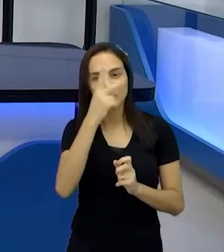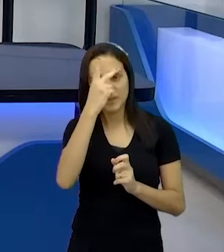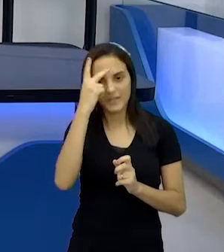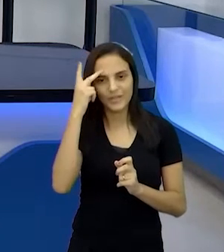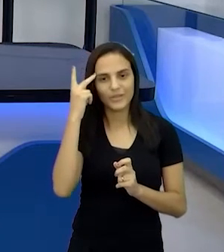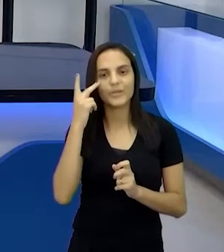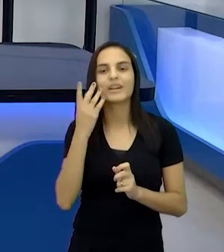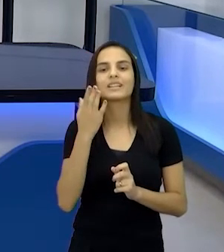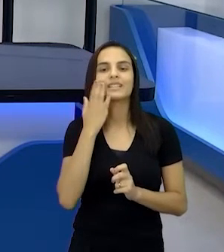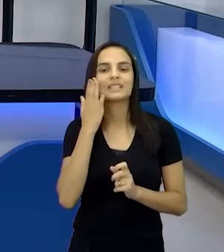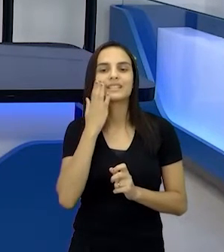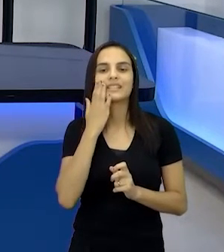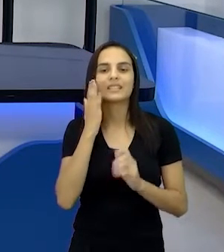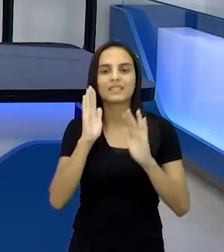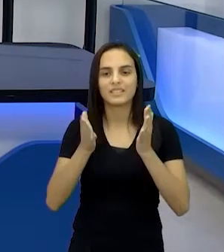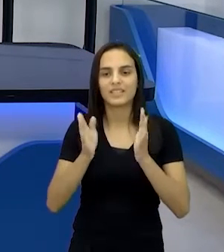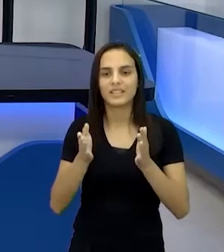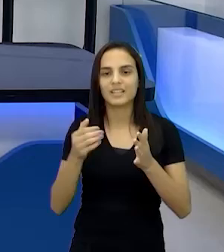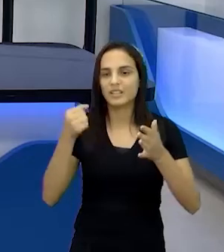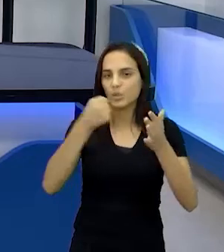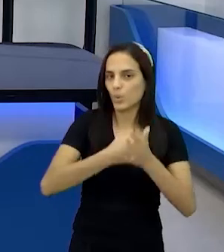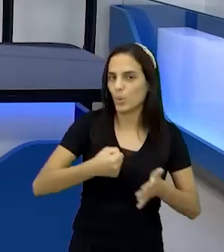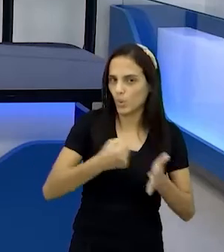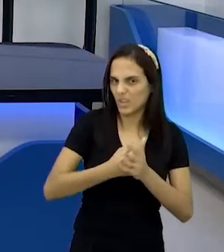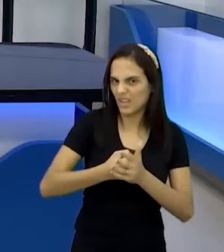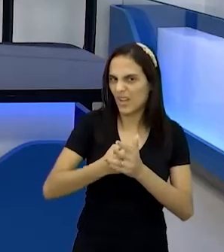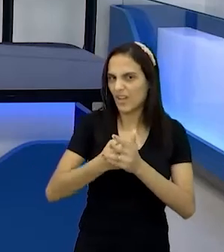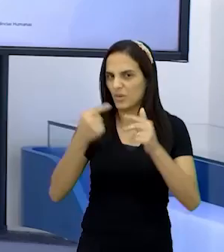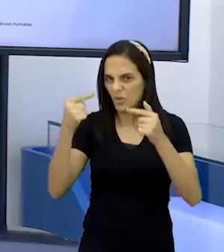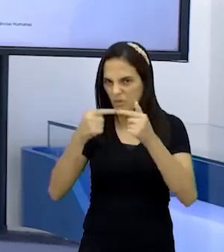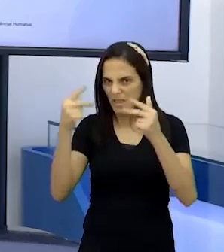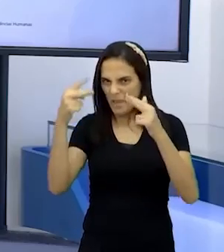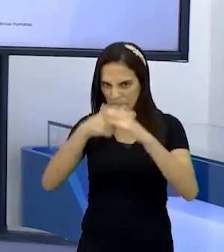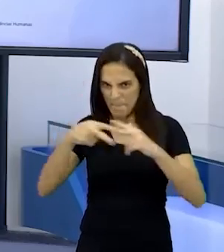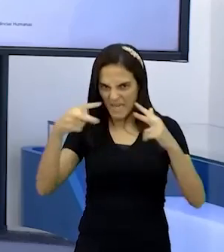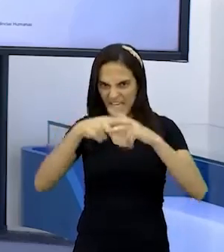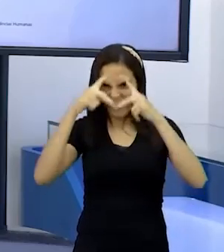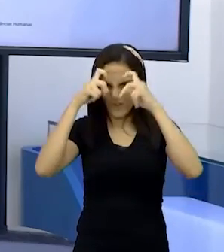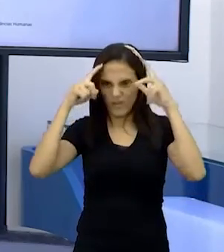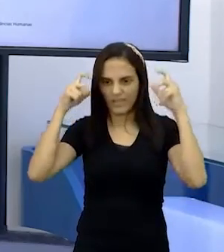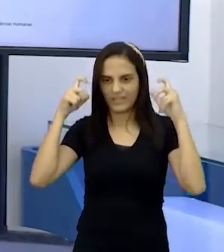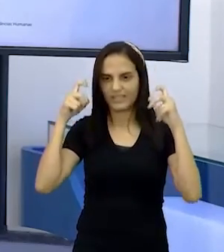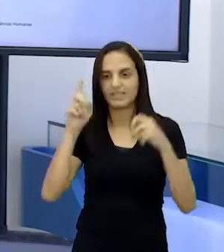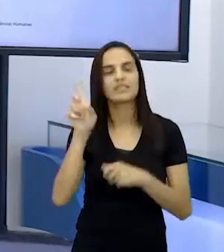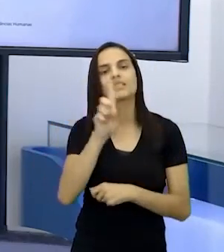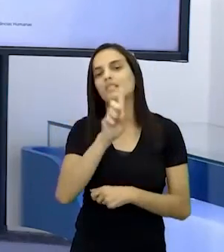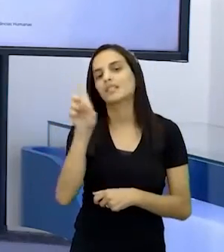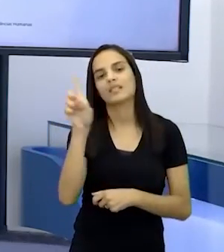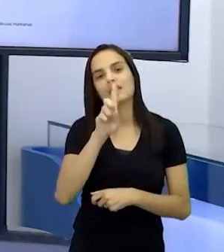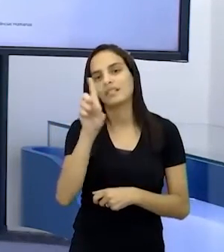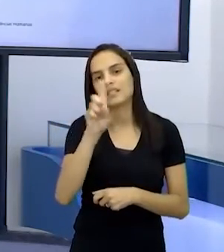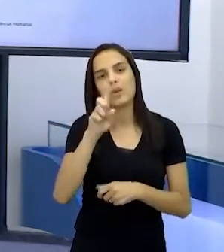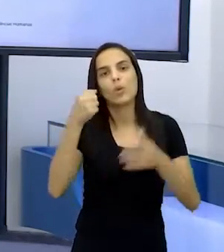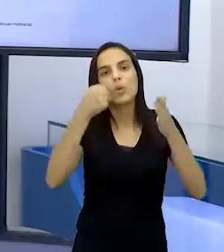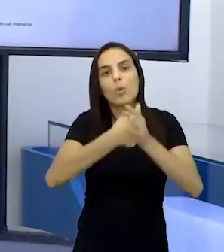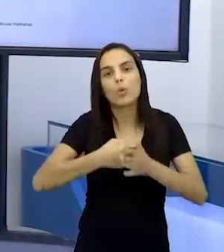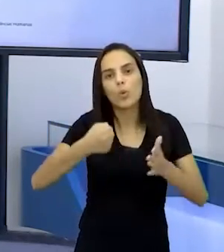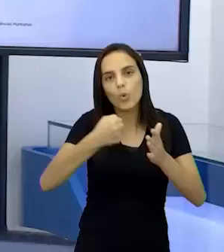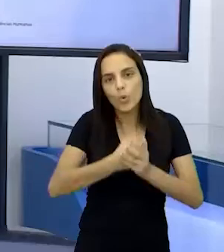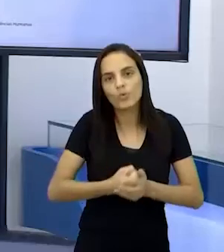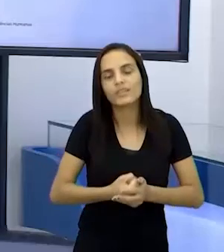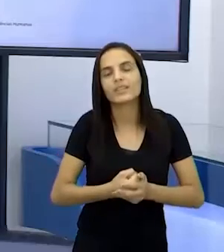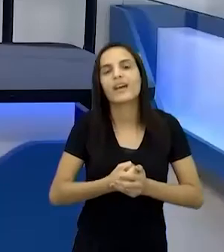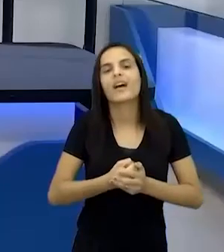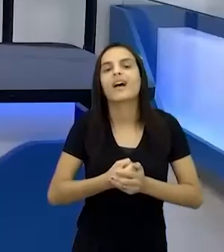Quem briga, quem luta não briga. Então, se eu pratico alguma luta, eu não brigo, porque são coisas diferentes.